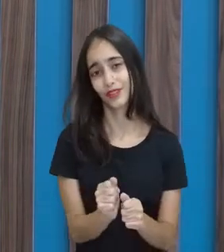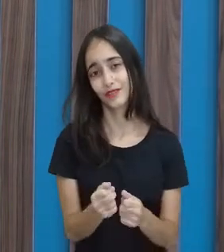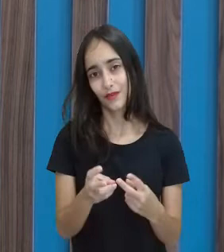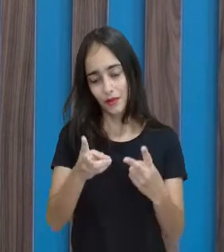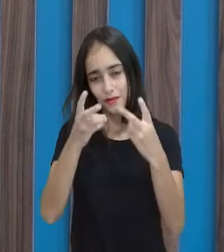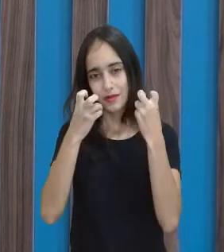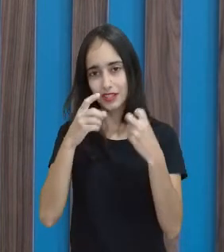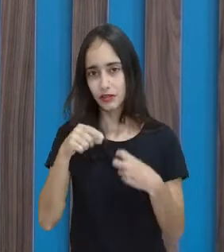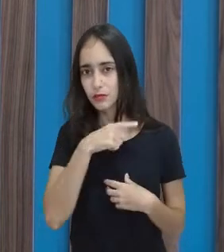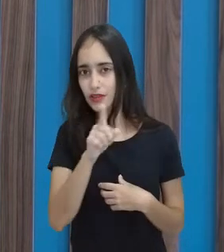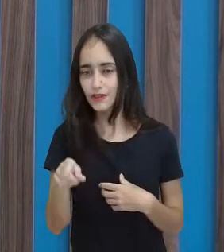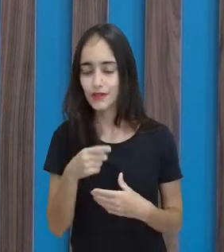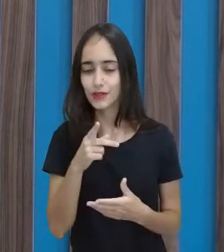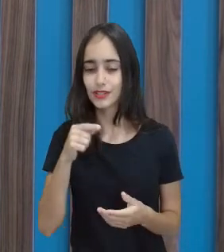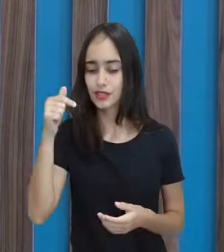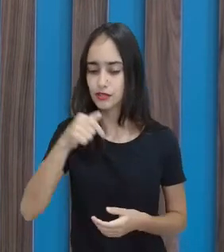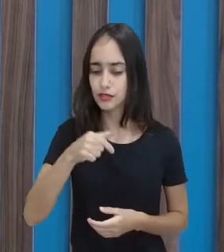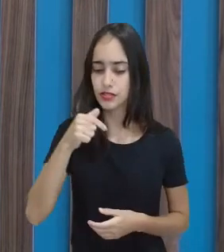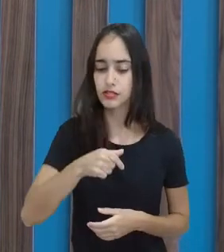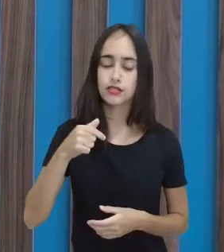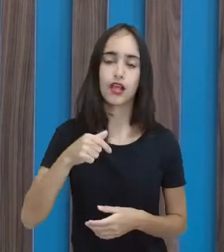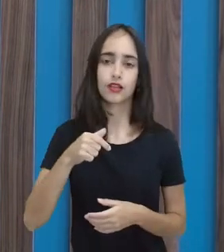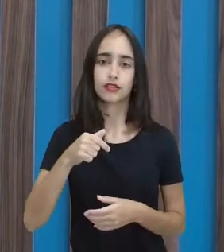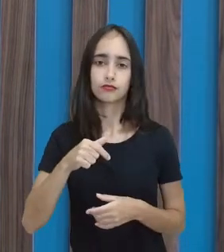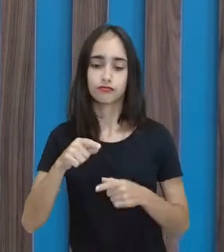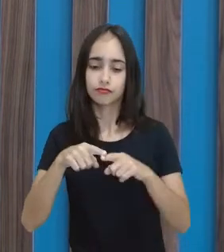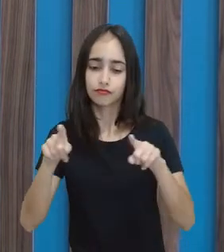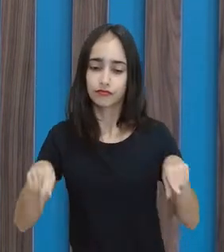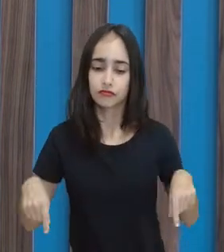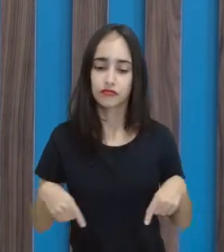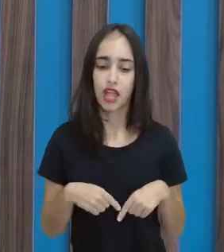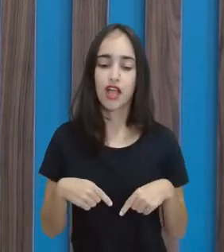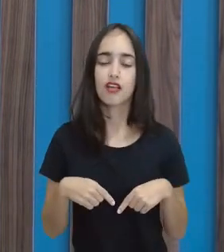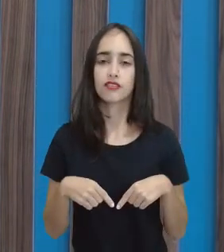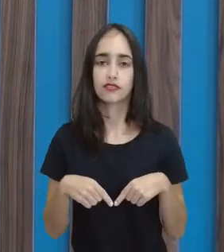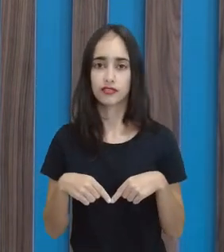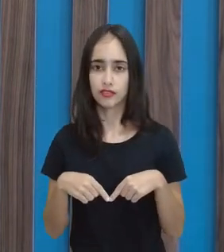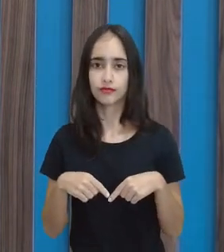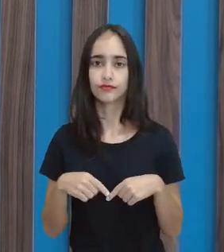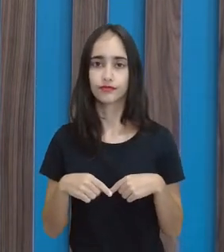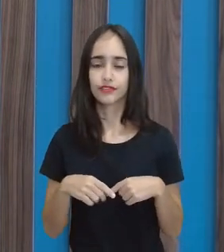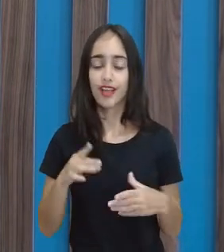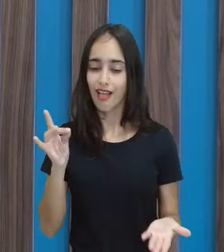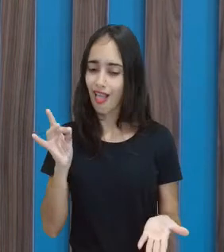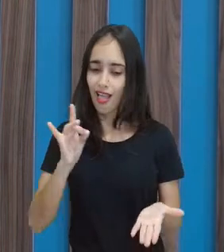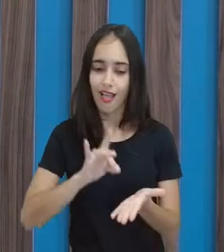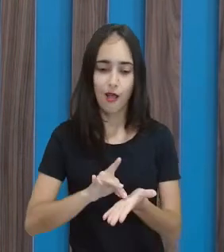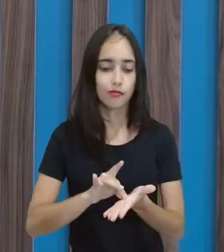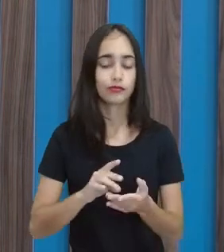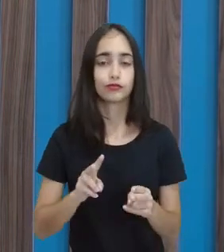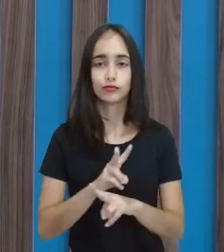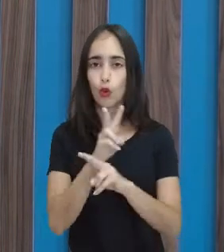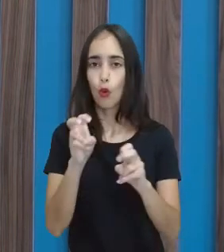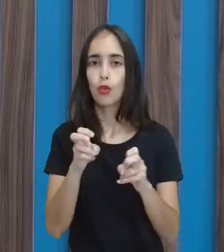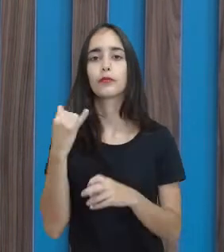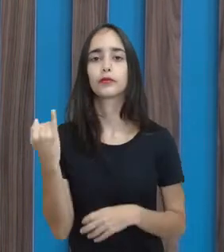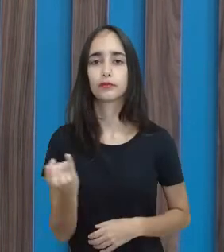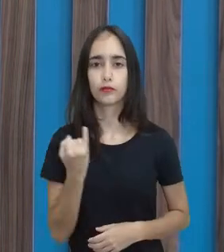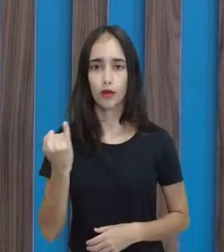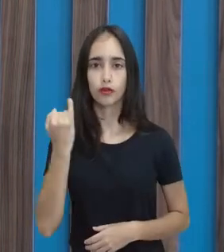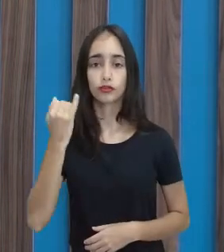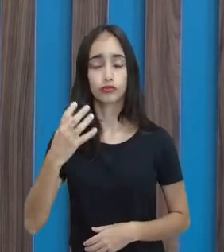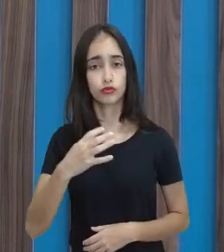sala virtual, mas estão muito caladinhos, porque realmente, gente, esse assunto é importante. A maneira que a professora Marta colocou